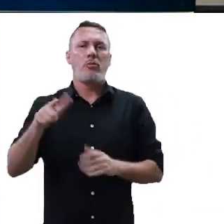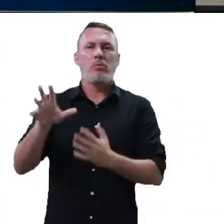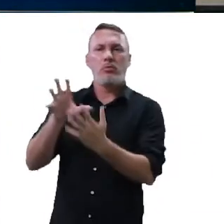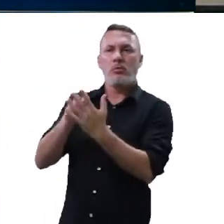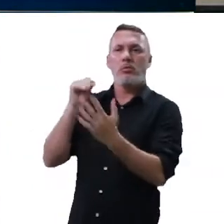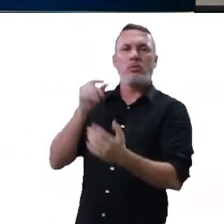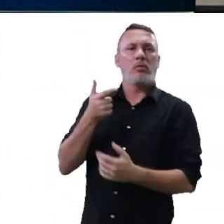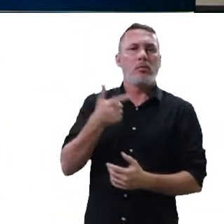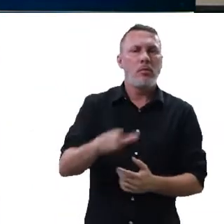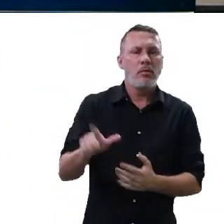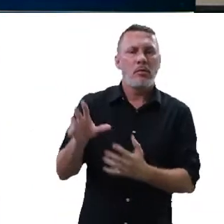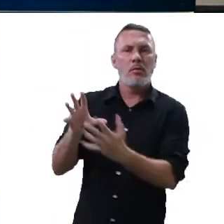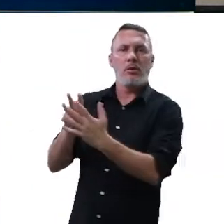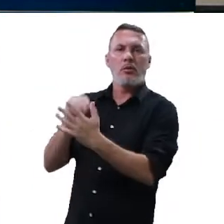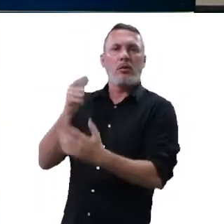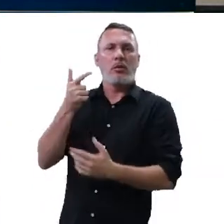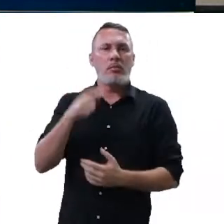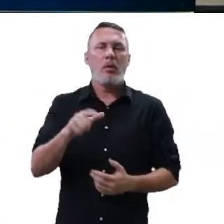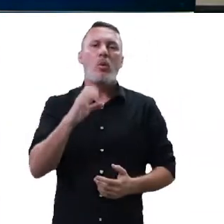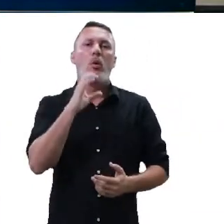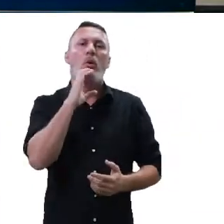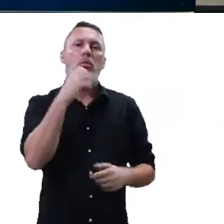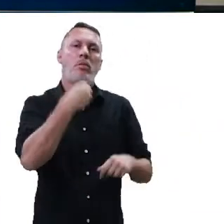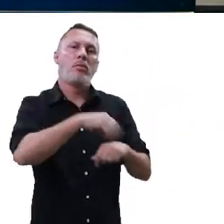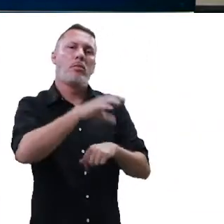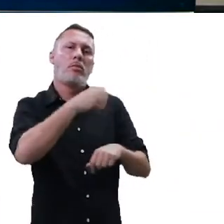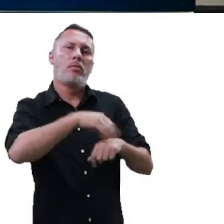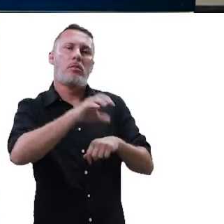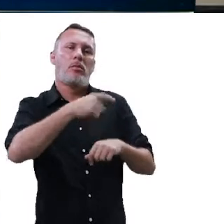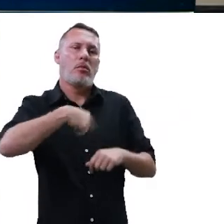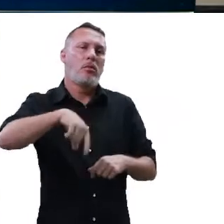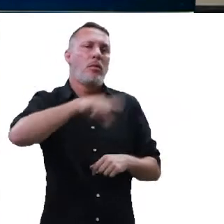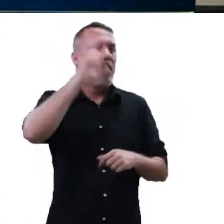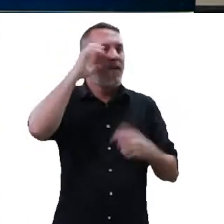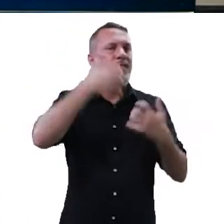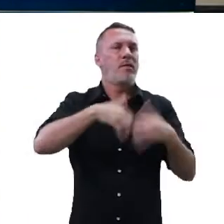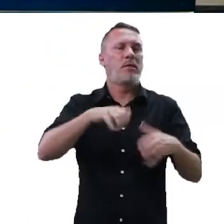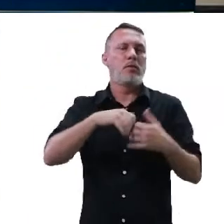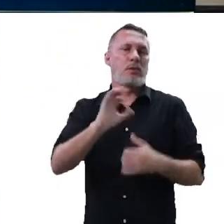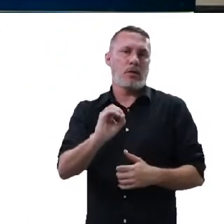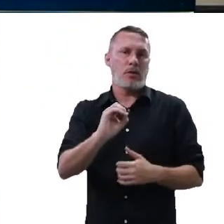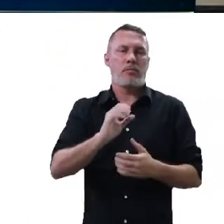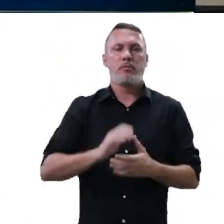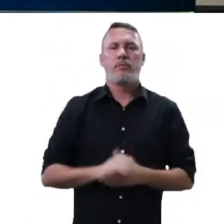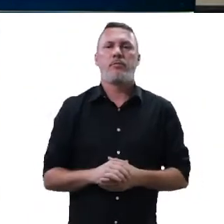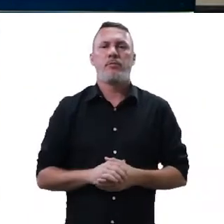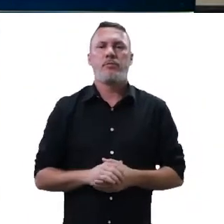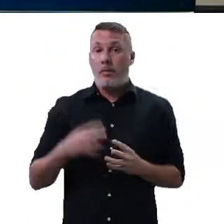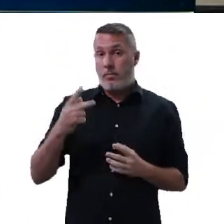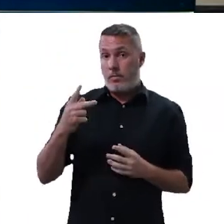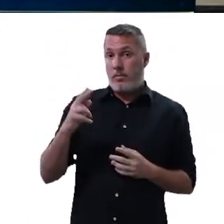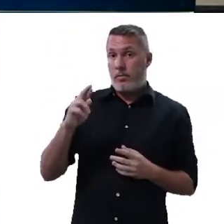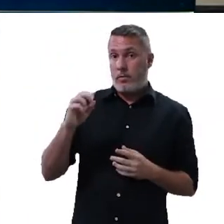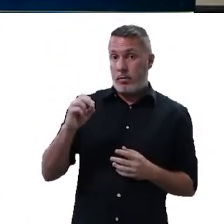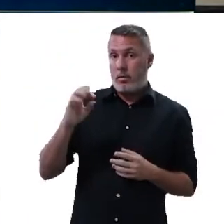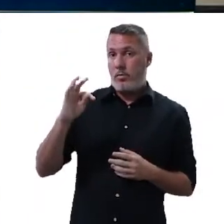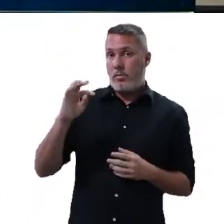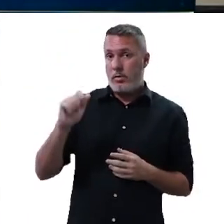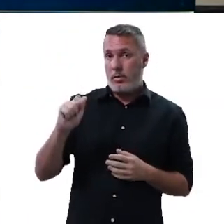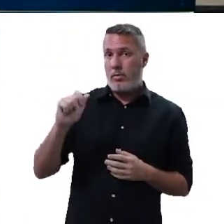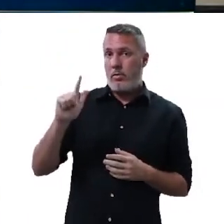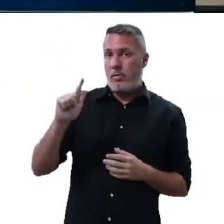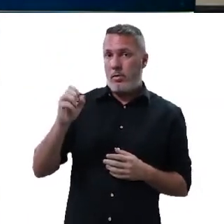em repetir aquela transmissão de conhecimento e não fazer a reflexão. E